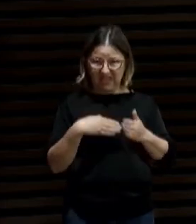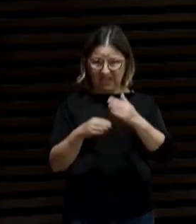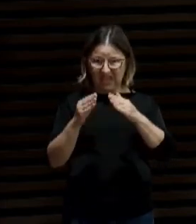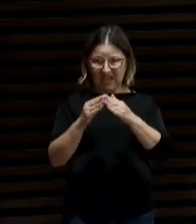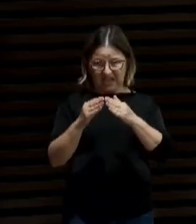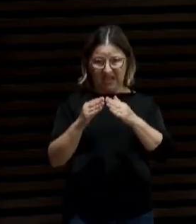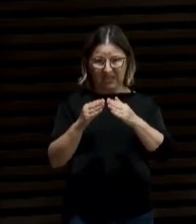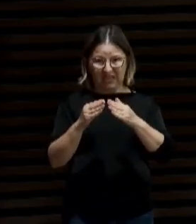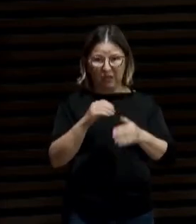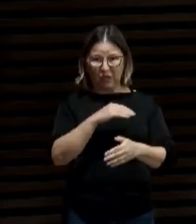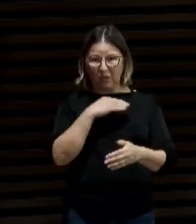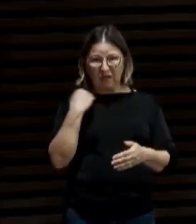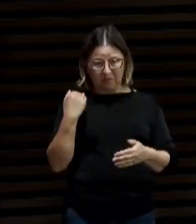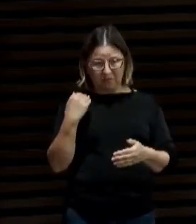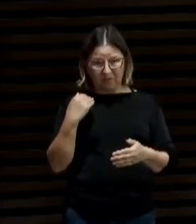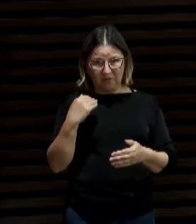isso pode.